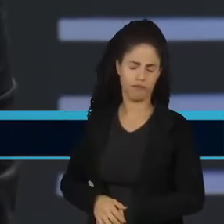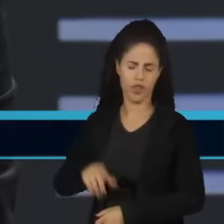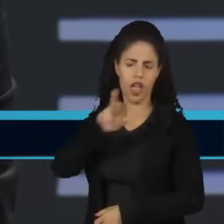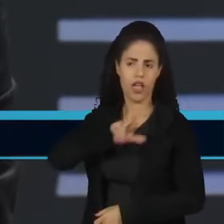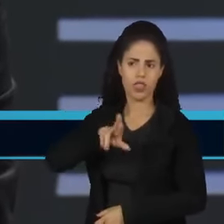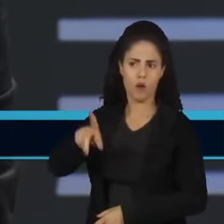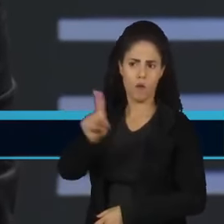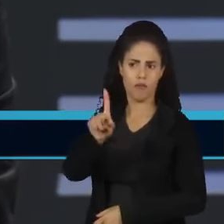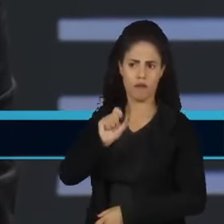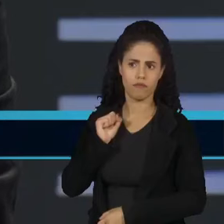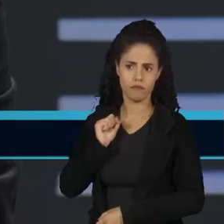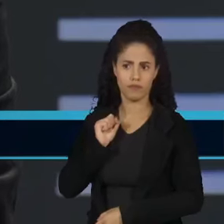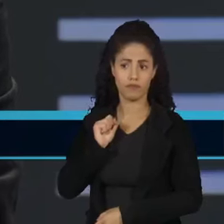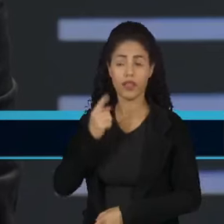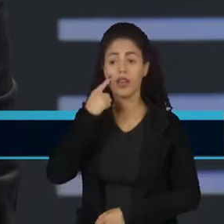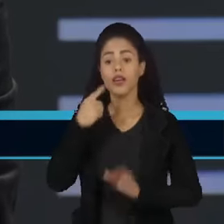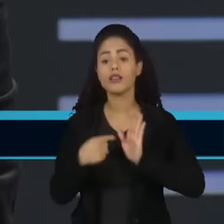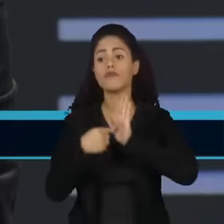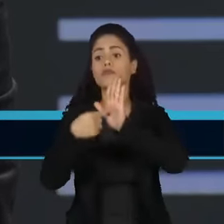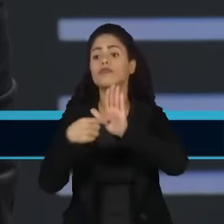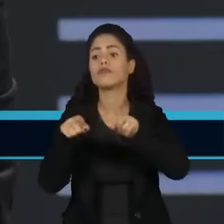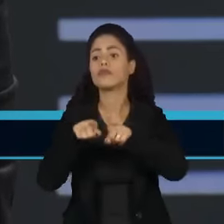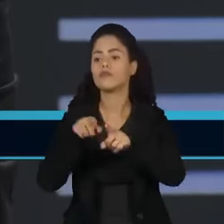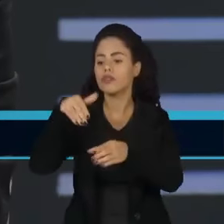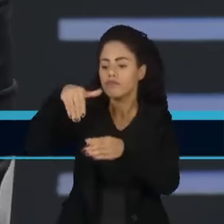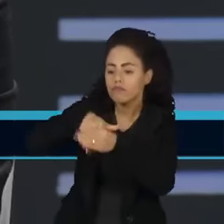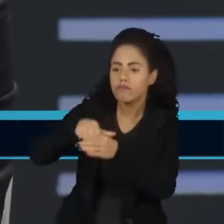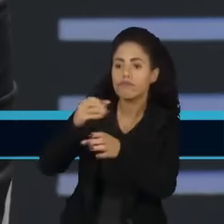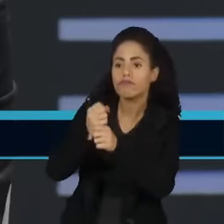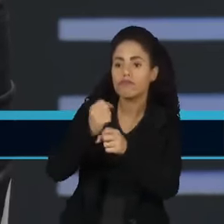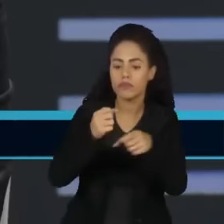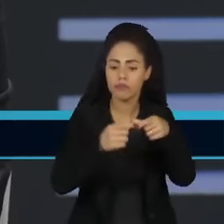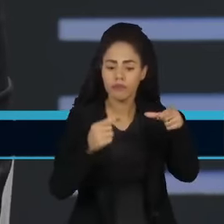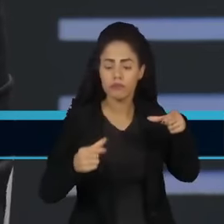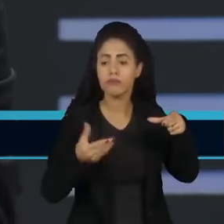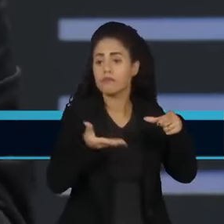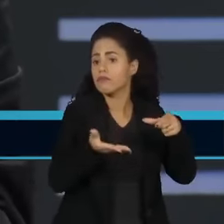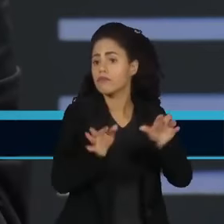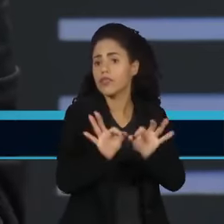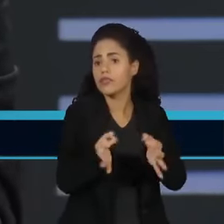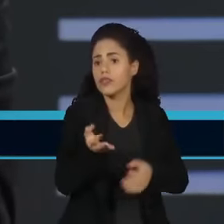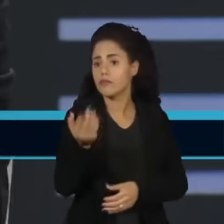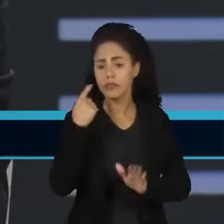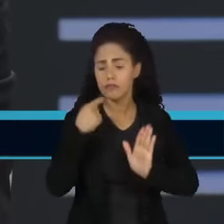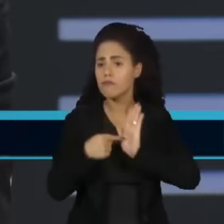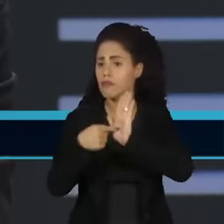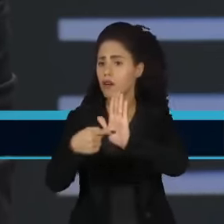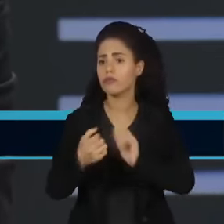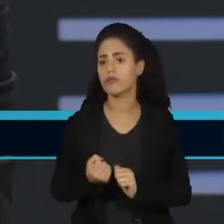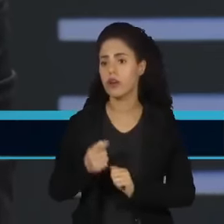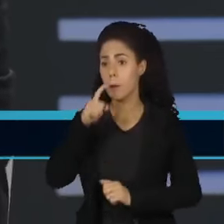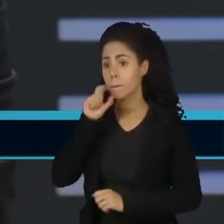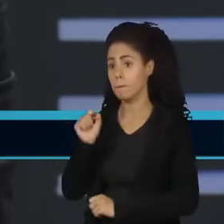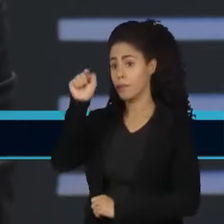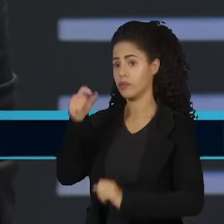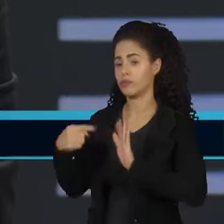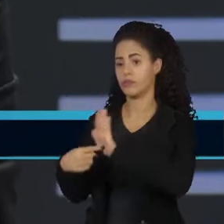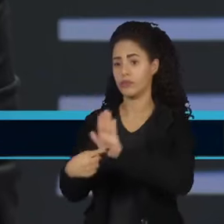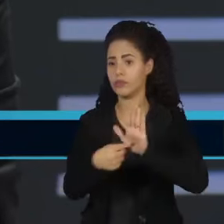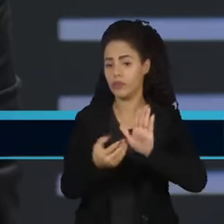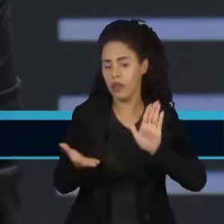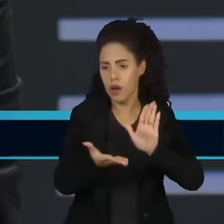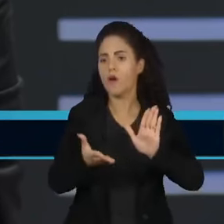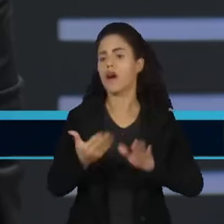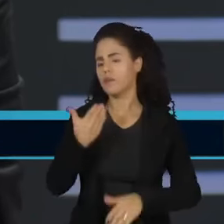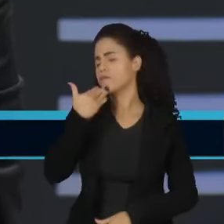vai apresentar os boletins de urna, porque é o mínimo que tem que fazer. Por enquanto é a palavra do Maduro, que disse agora que